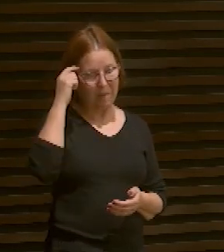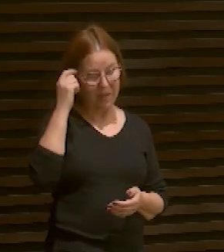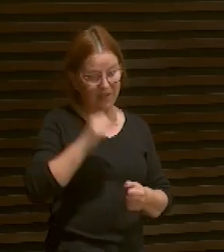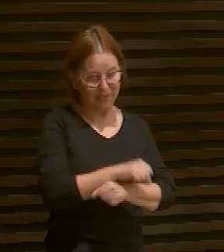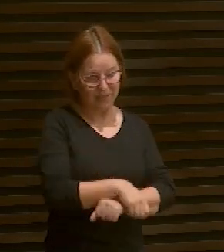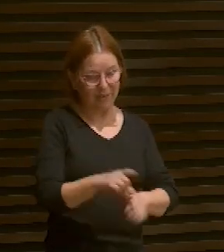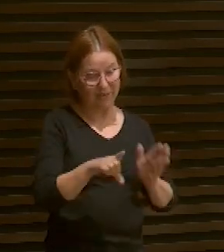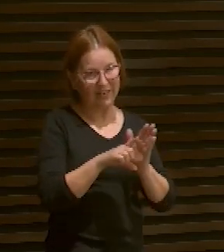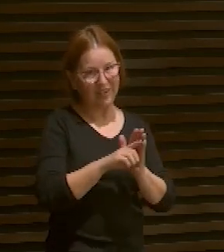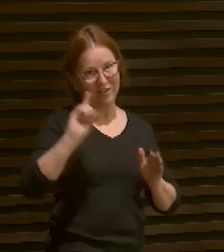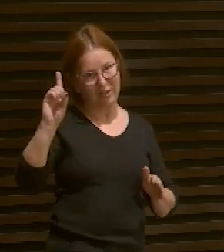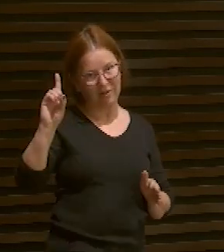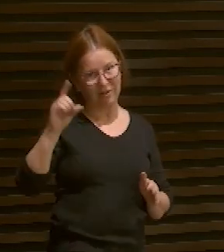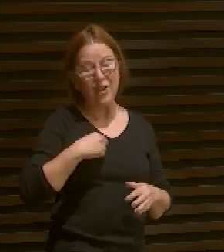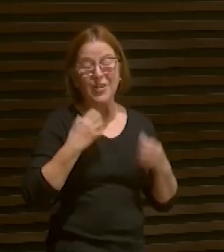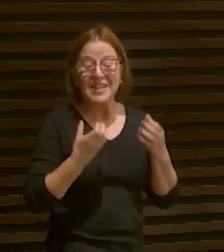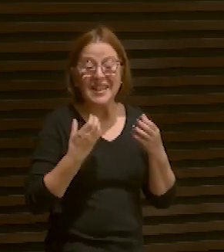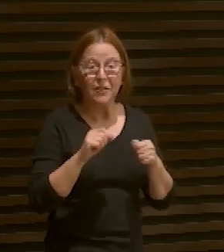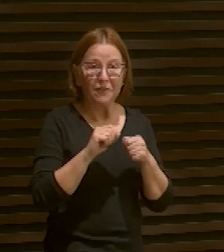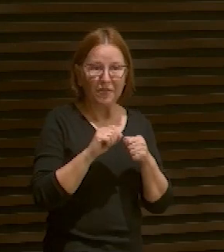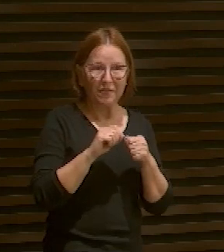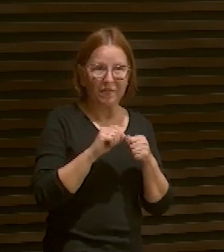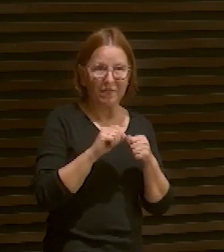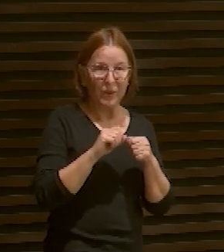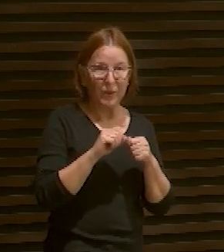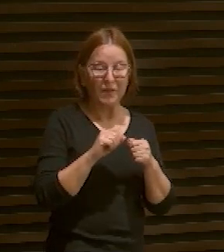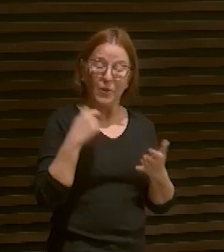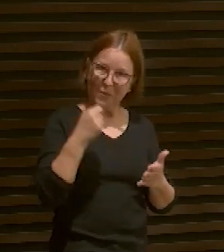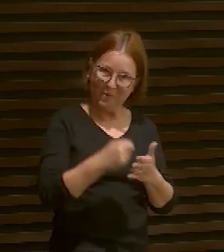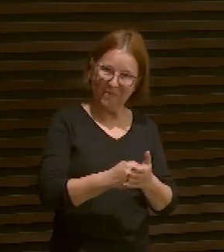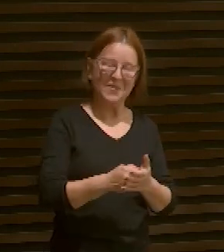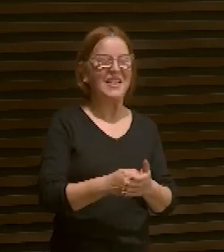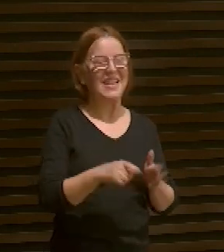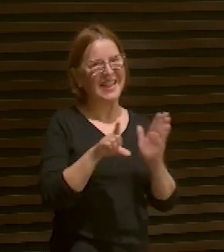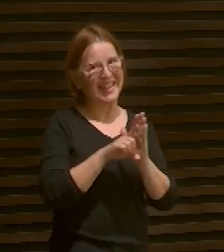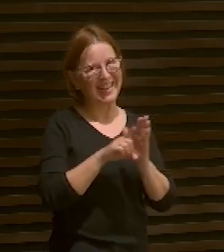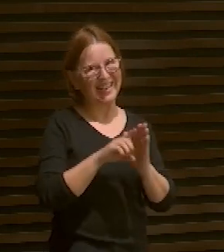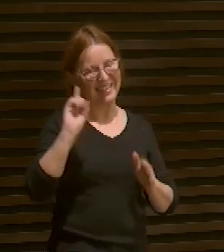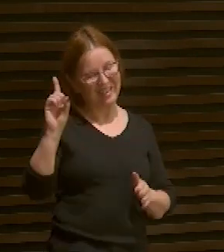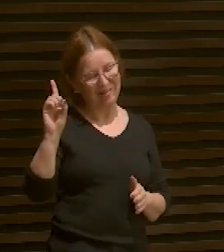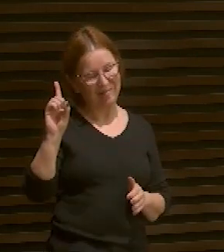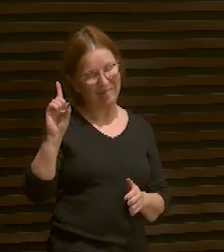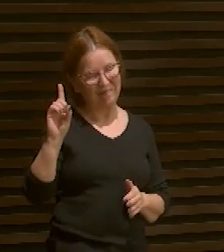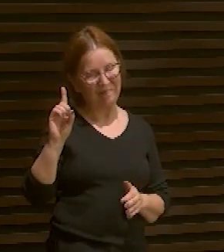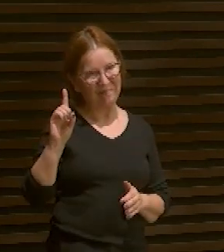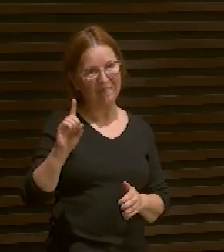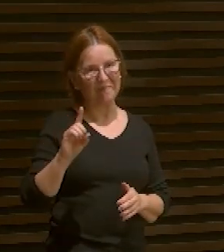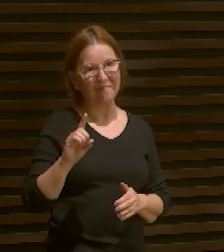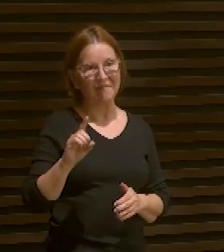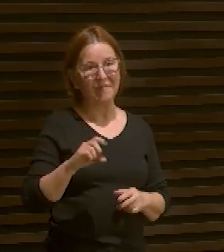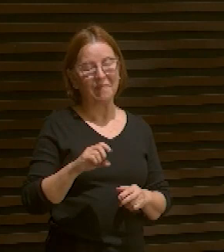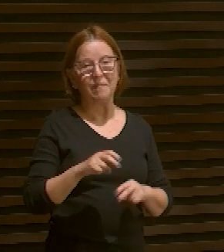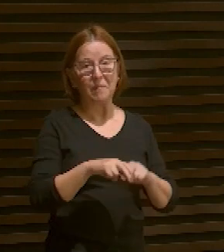Deus, porque eu quero fazer a lei de Deus, eu quero cumprir na minha vontade a lei de Deus,